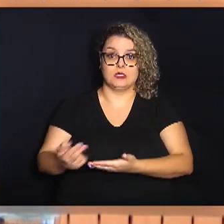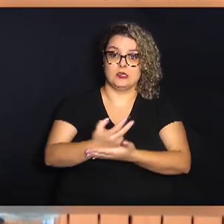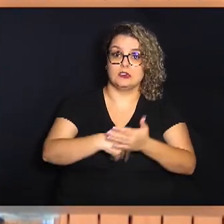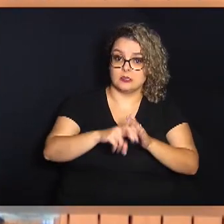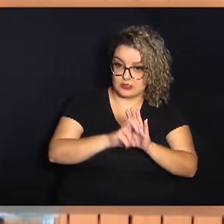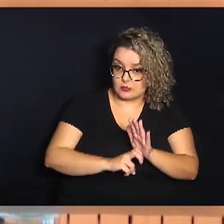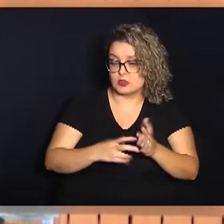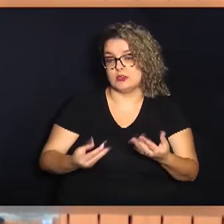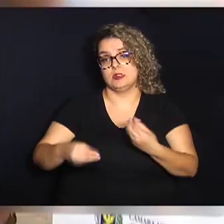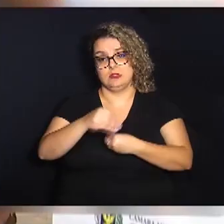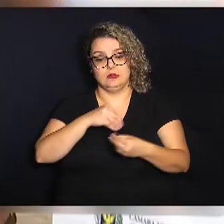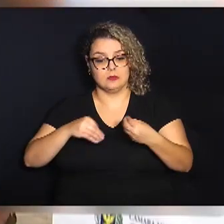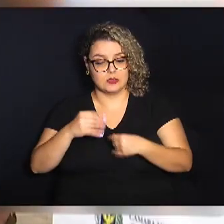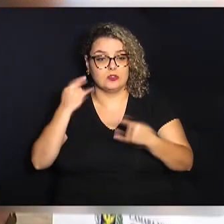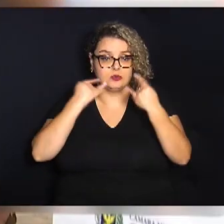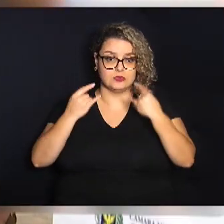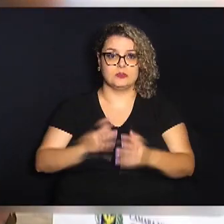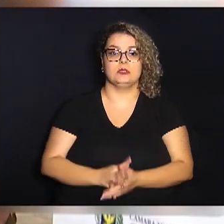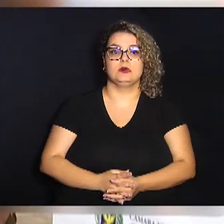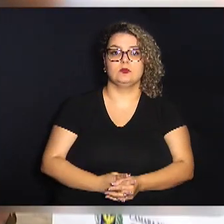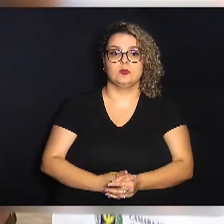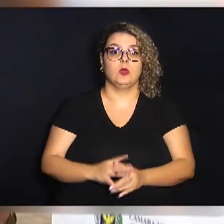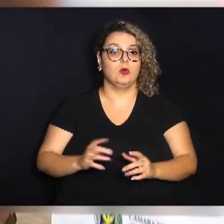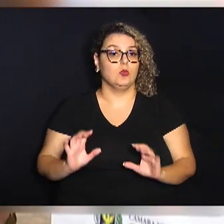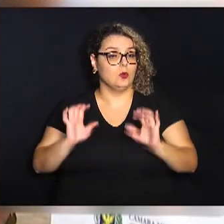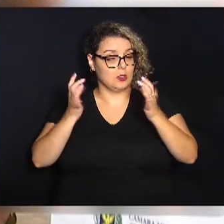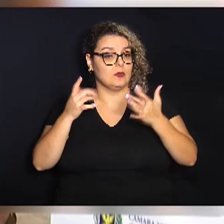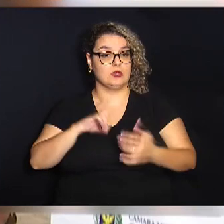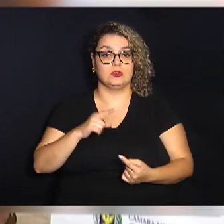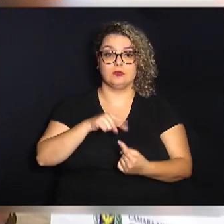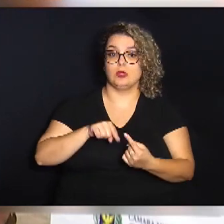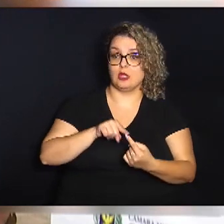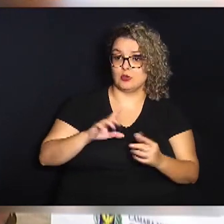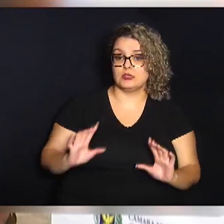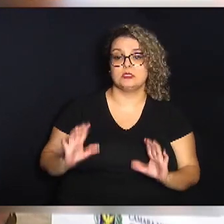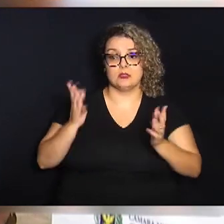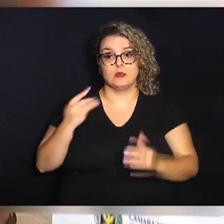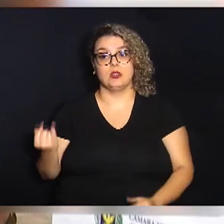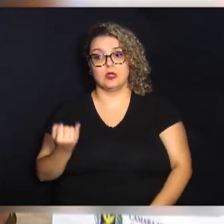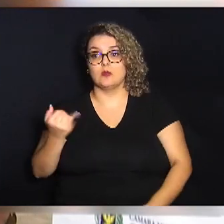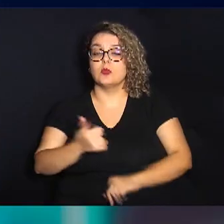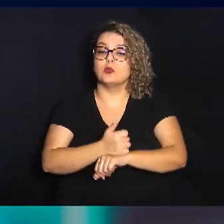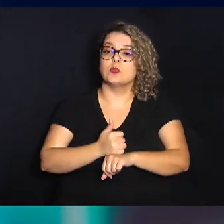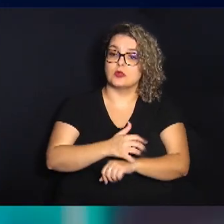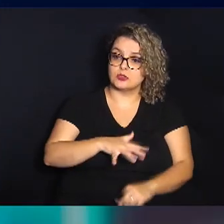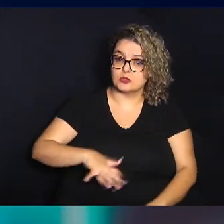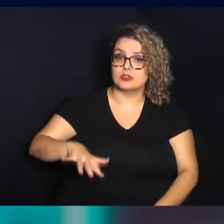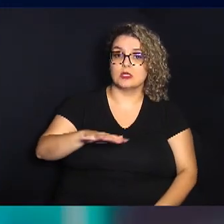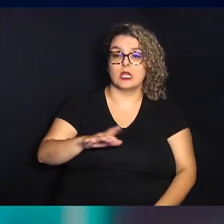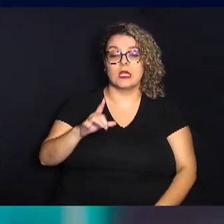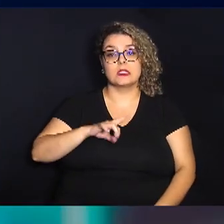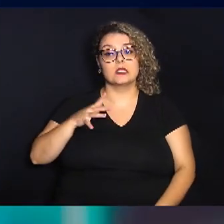também envolvendo, e dos interesses. O evento teve o objetivo de celebrar a importância dos profissionais da área, tendo